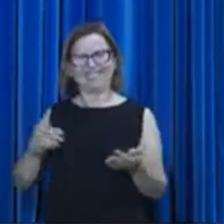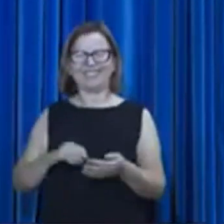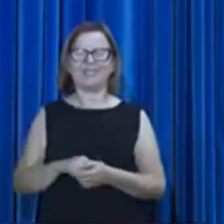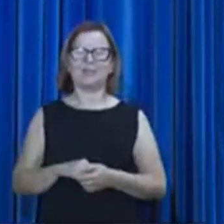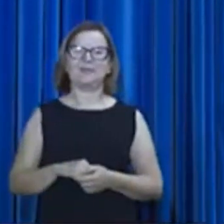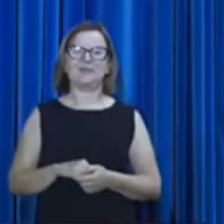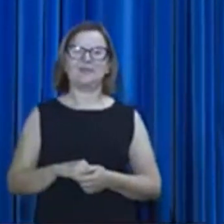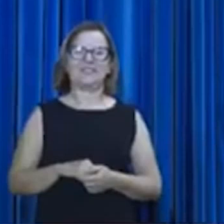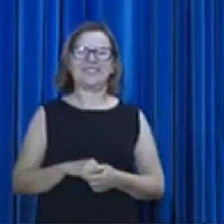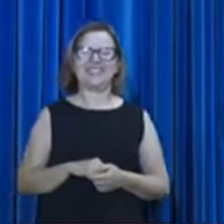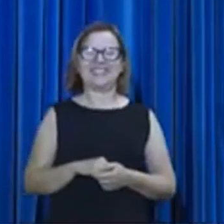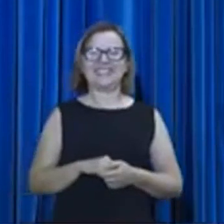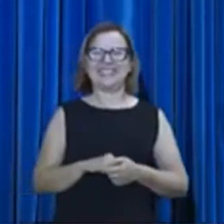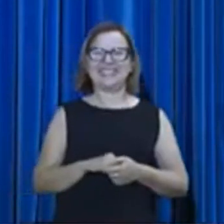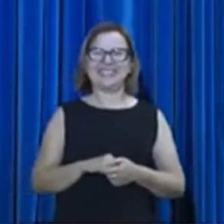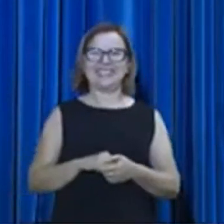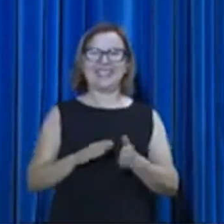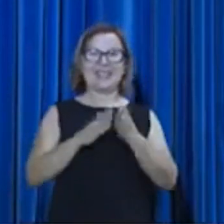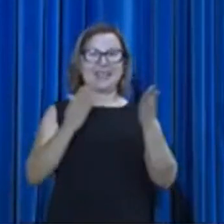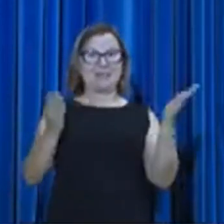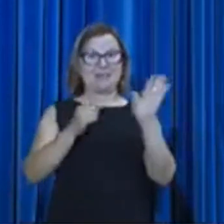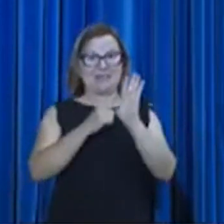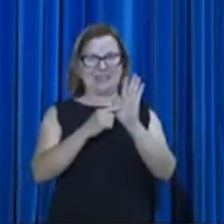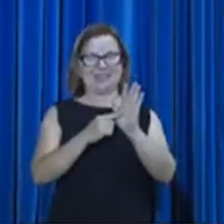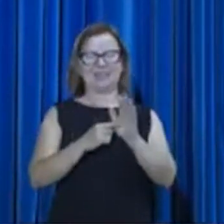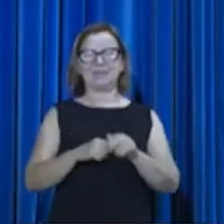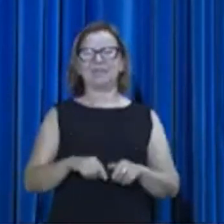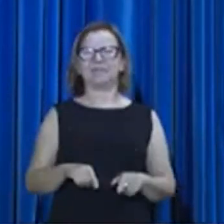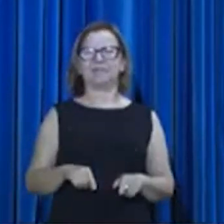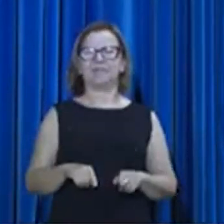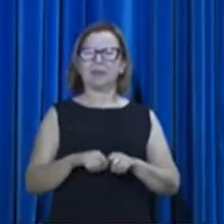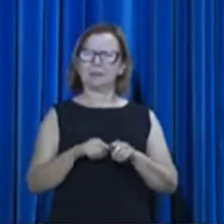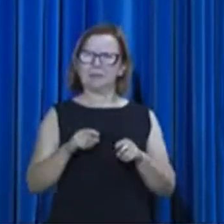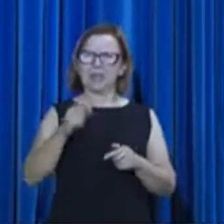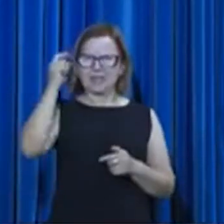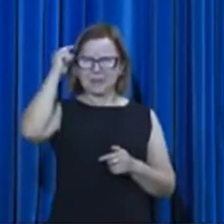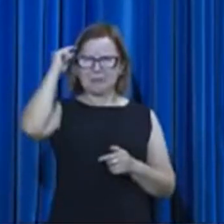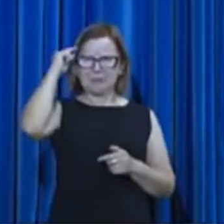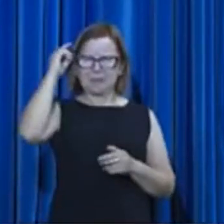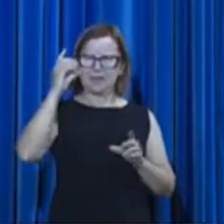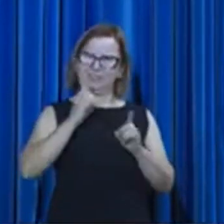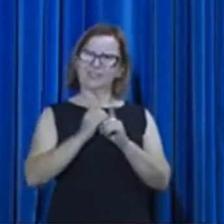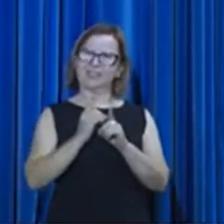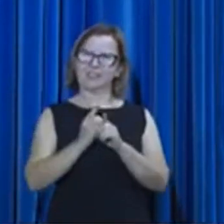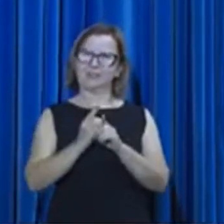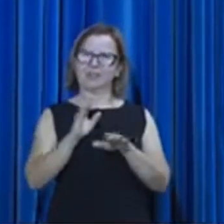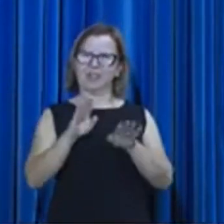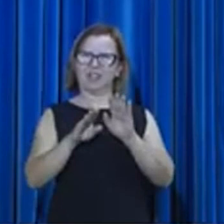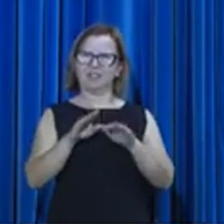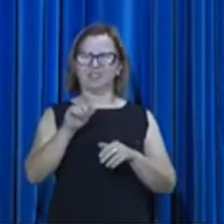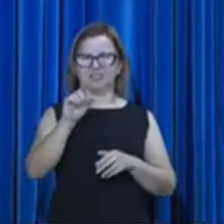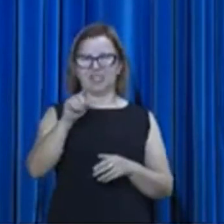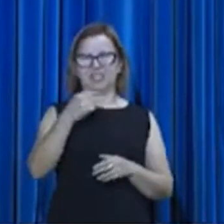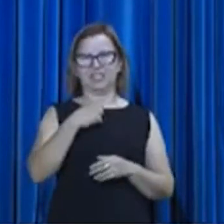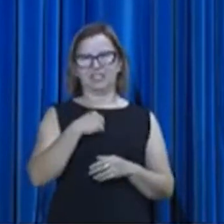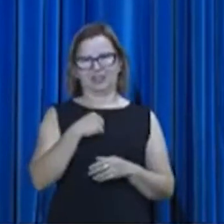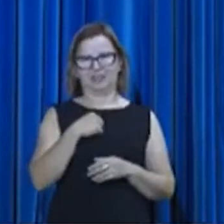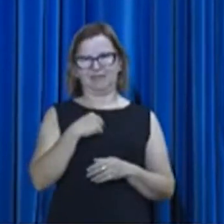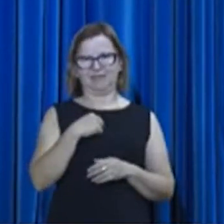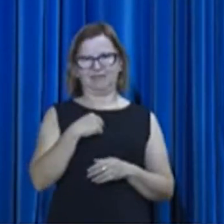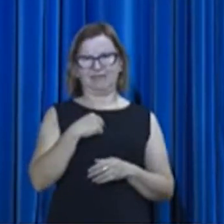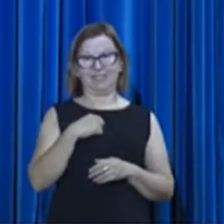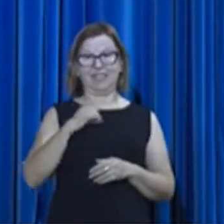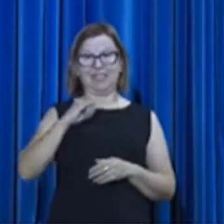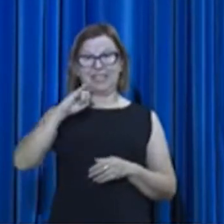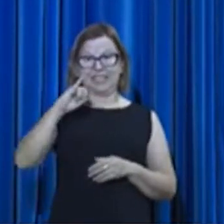Nós temos essa descrição. Mas se coloque no lugar dos outros discípulos. Talvez você e eu, em algum momento,